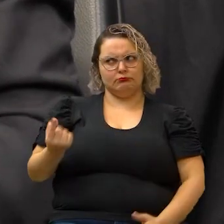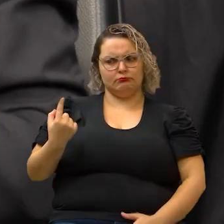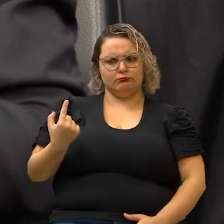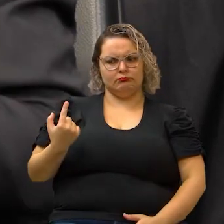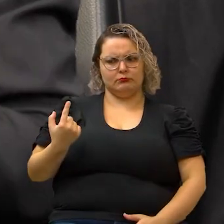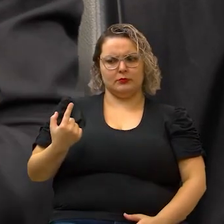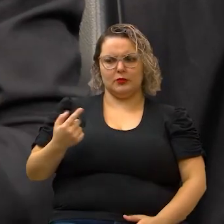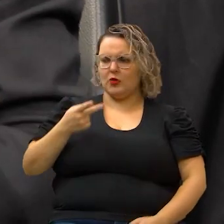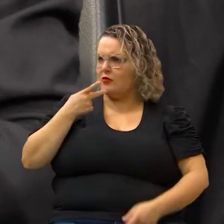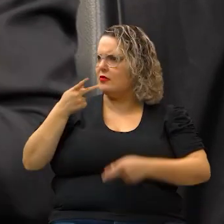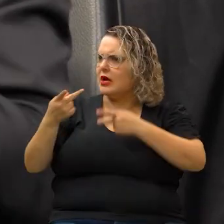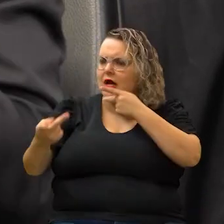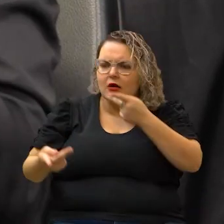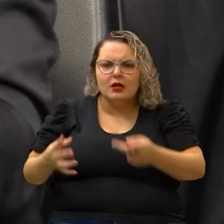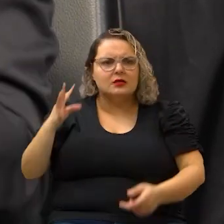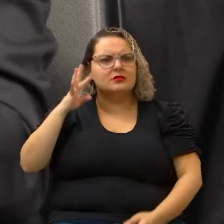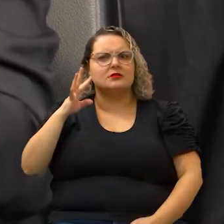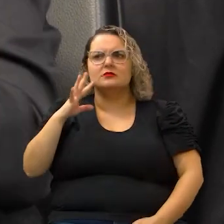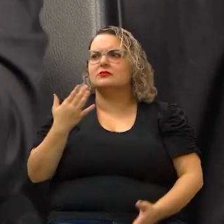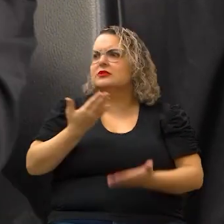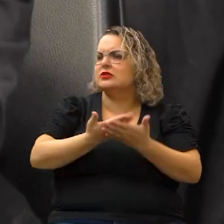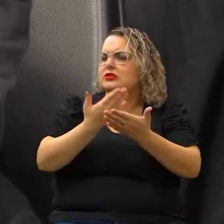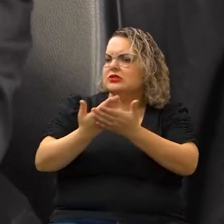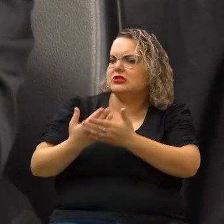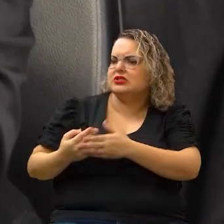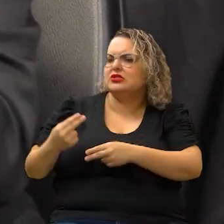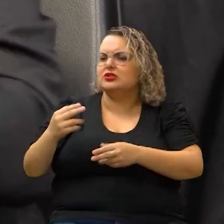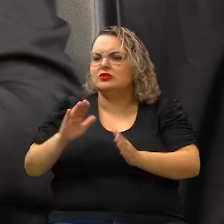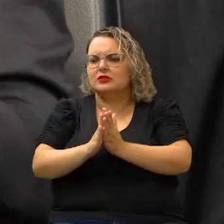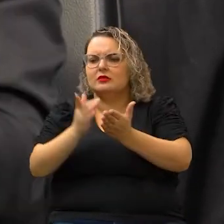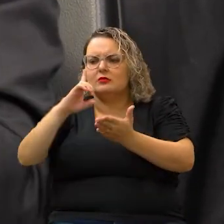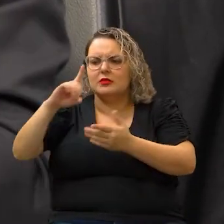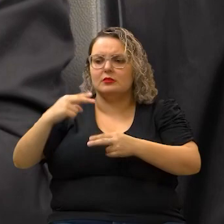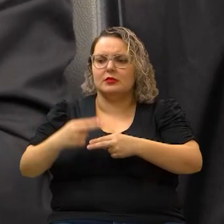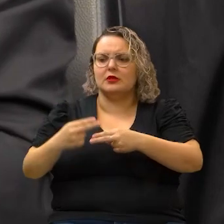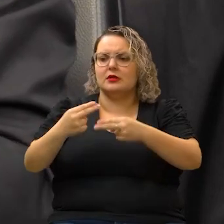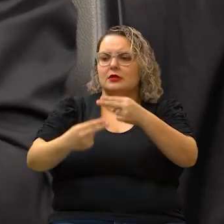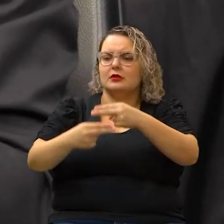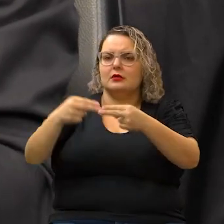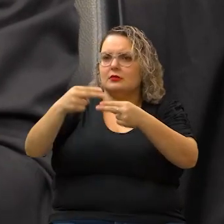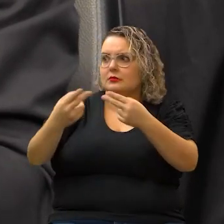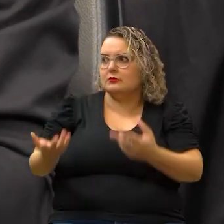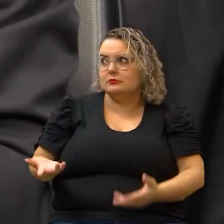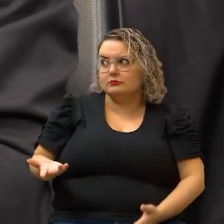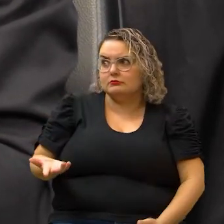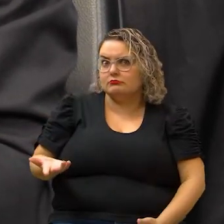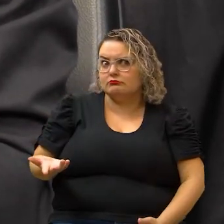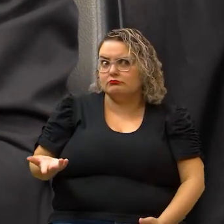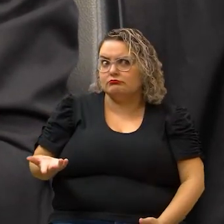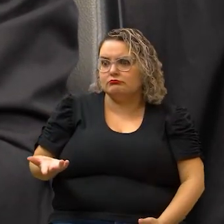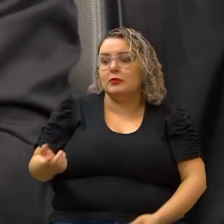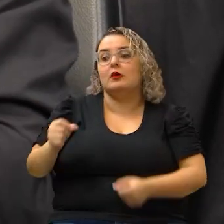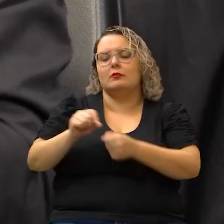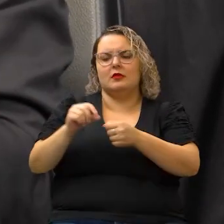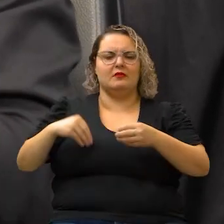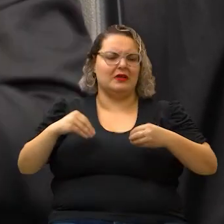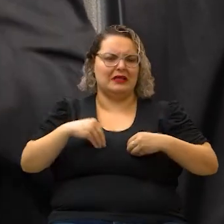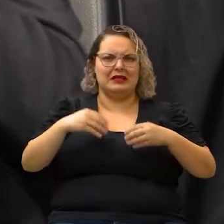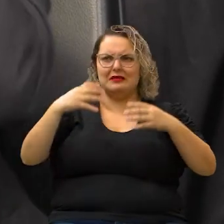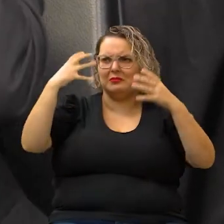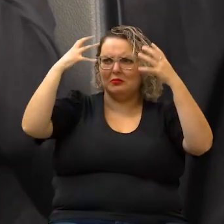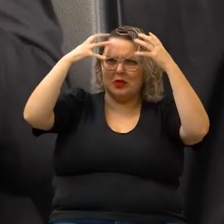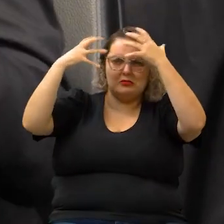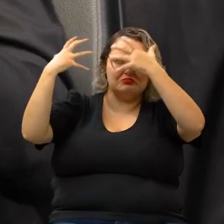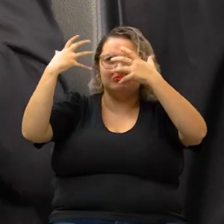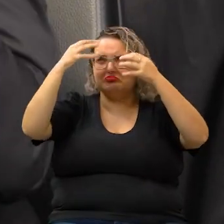errada. E eu falando com aquela convicção, nossa, que legal, estava estudando o livro de Neemias, né? Aí eu falei, esse moço, aí vamos fazer os exames.